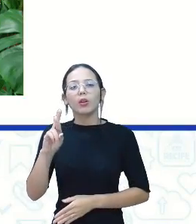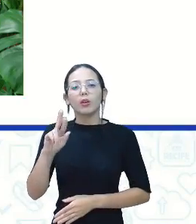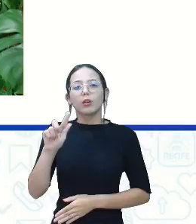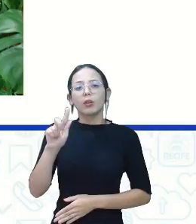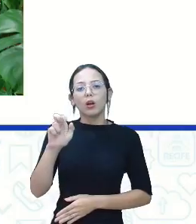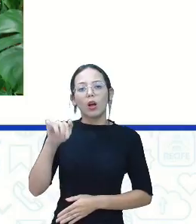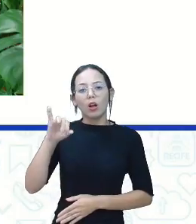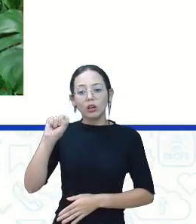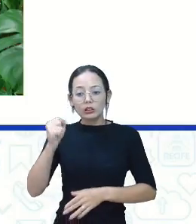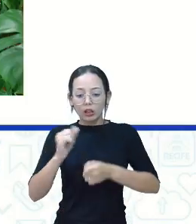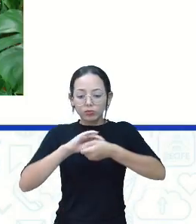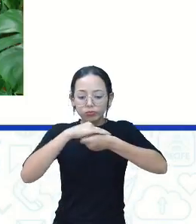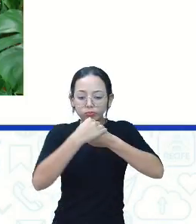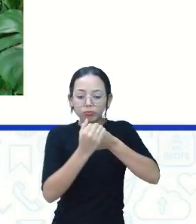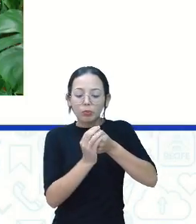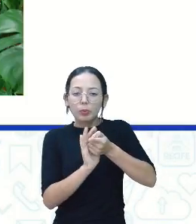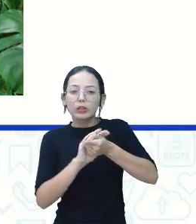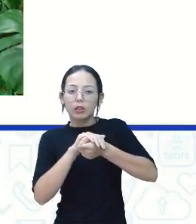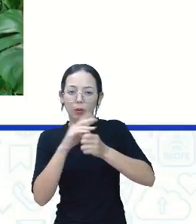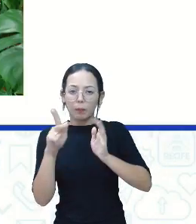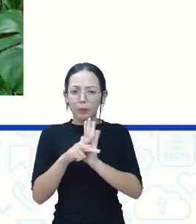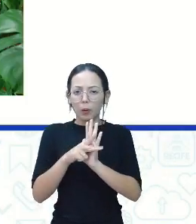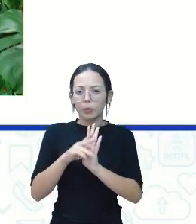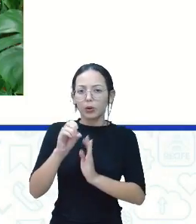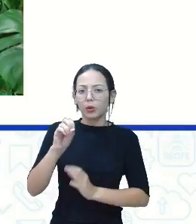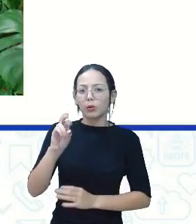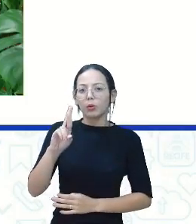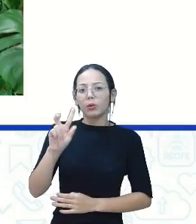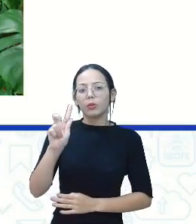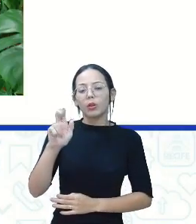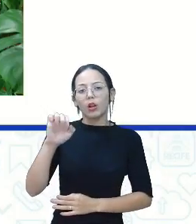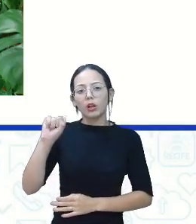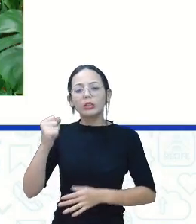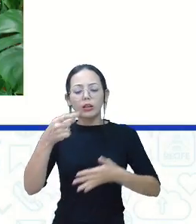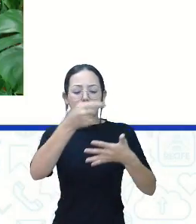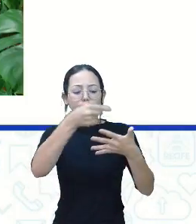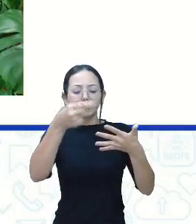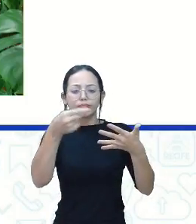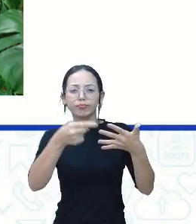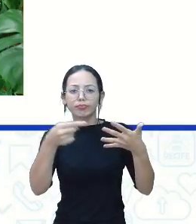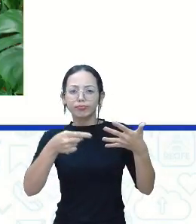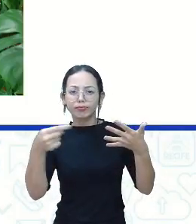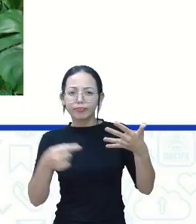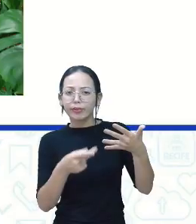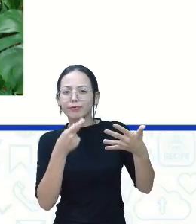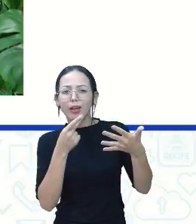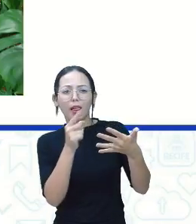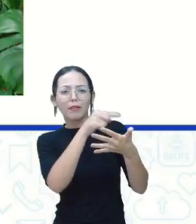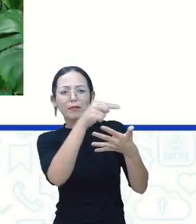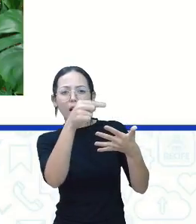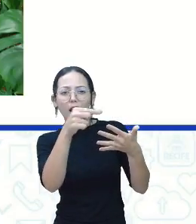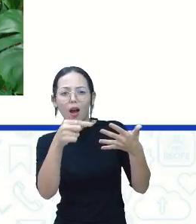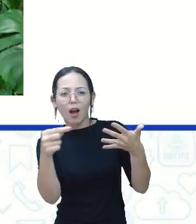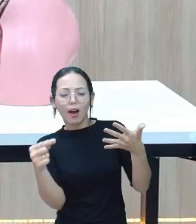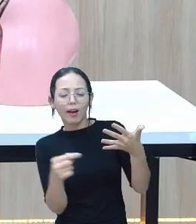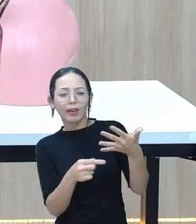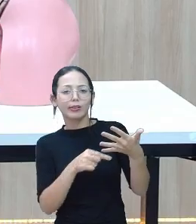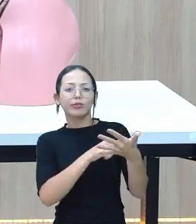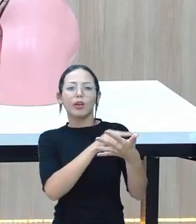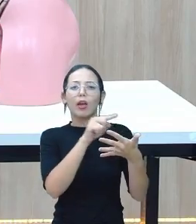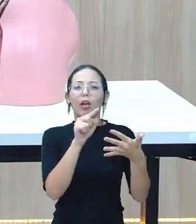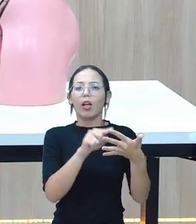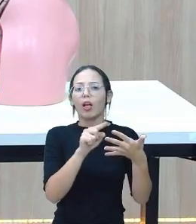organelas membranosas, as organelas que eu citei para vocês, né? Como mitocôndrias,